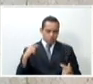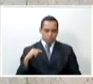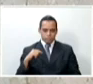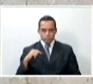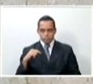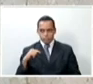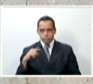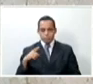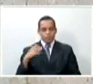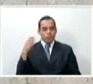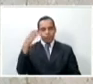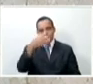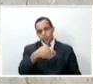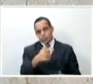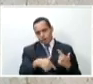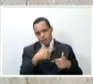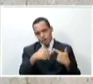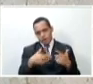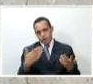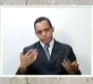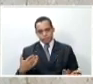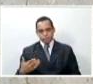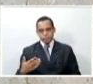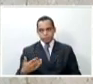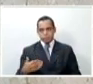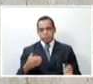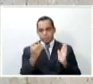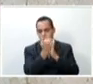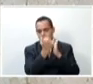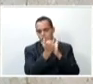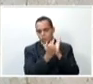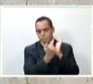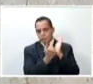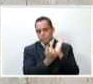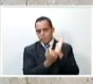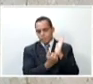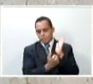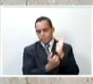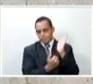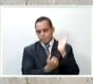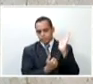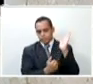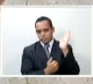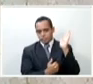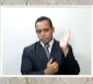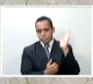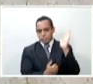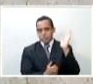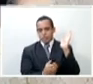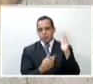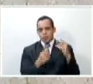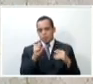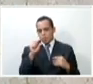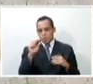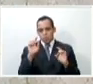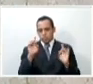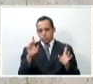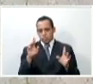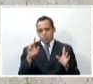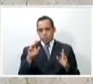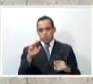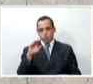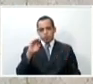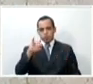Ele estava indo trabalhar. E finalmente, da minha relação aqui, porque essa relação do 19 de fevereiro tem muito mais do que pois isso, o